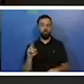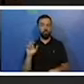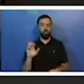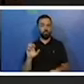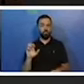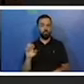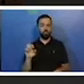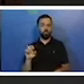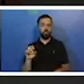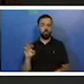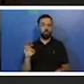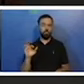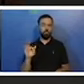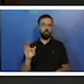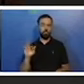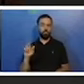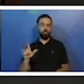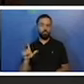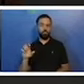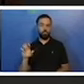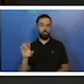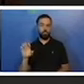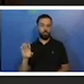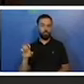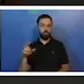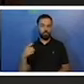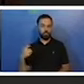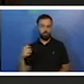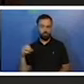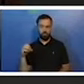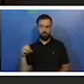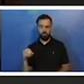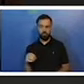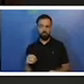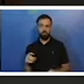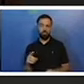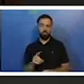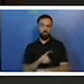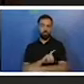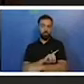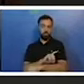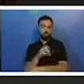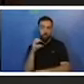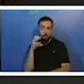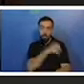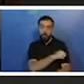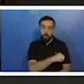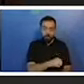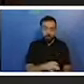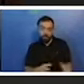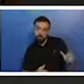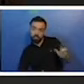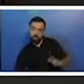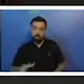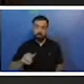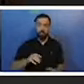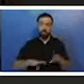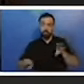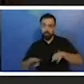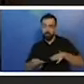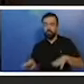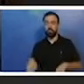deixar o outro objeto cair perfeito e agilidade né que era mô velocidade corporal que a gente tem aquela velocidade